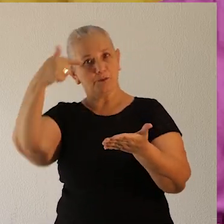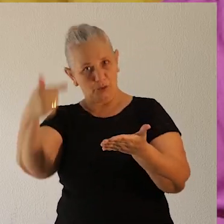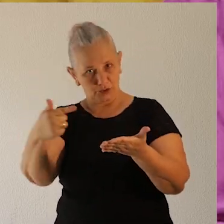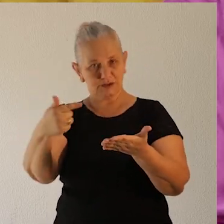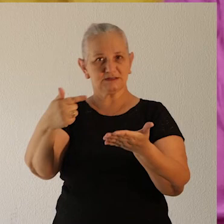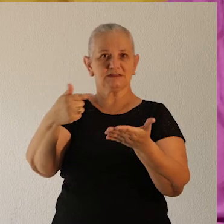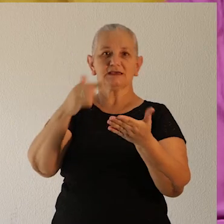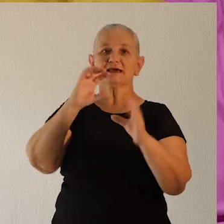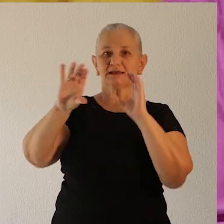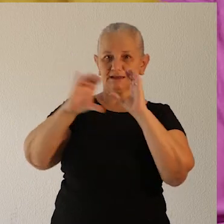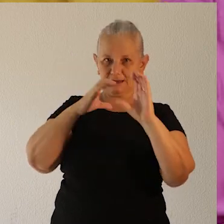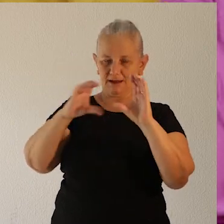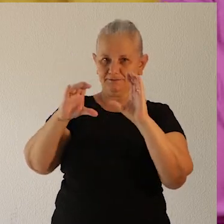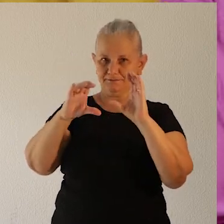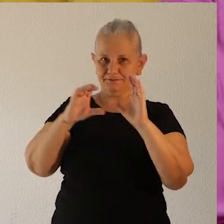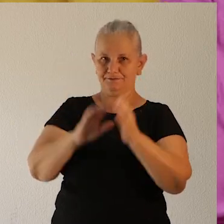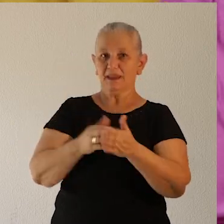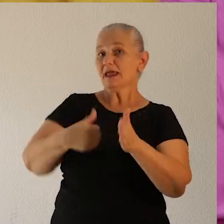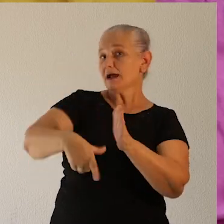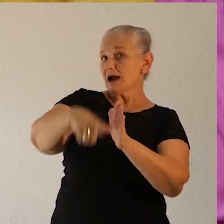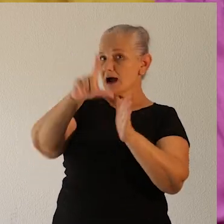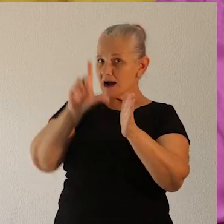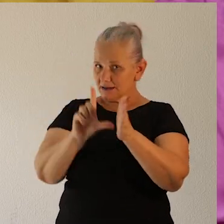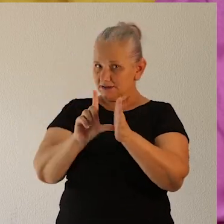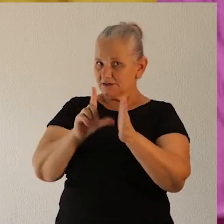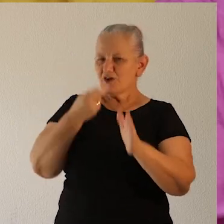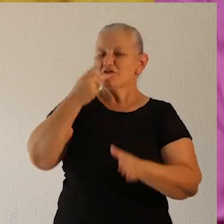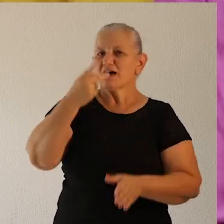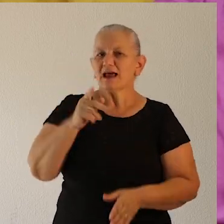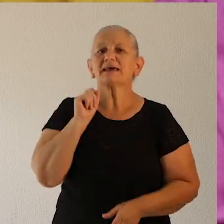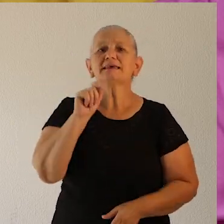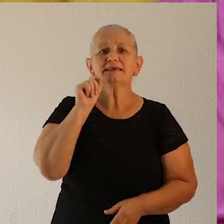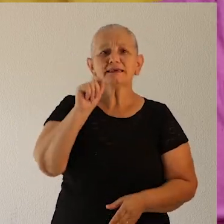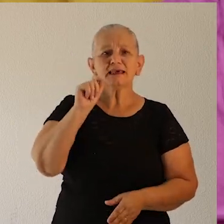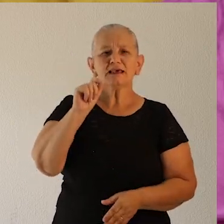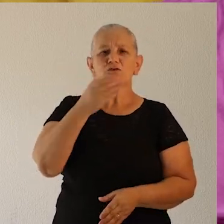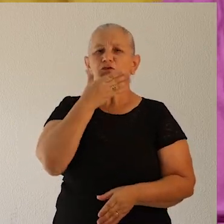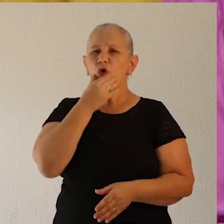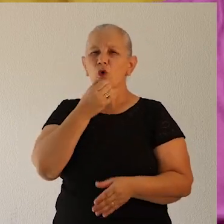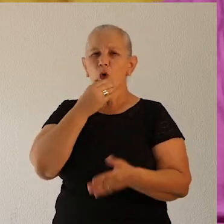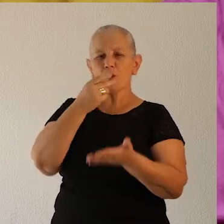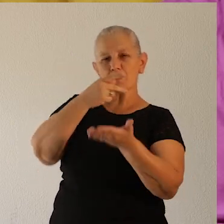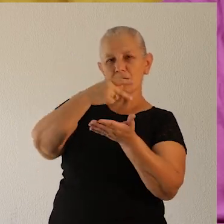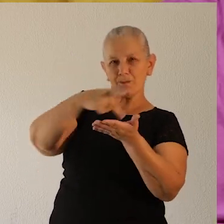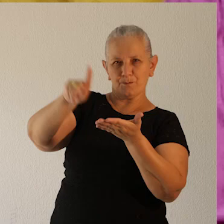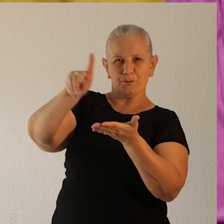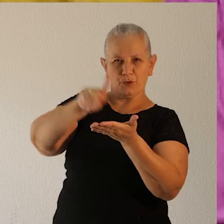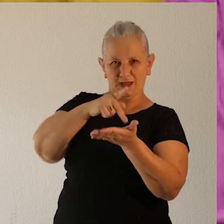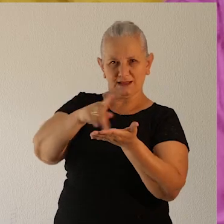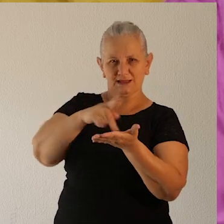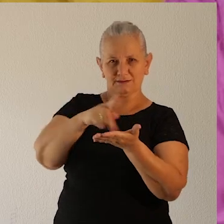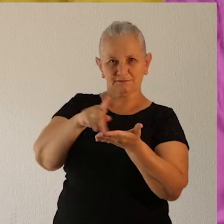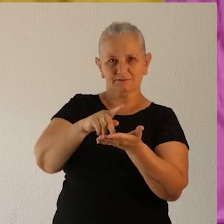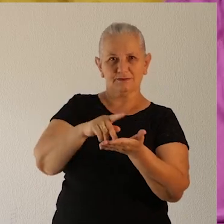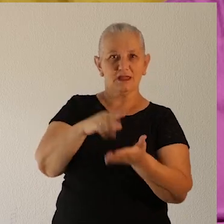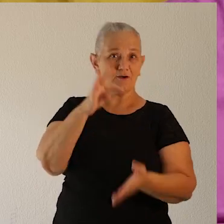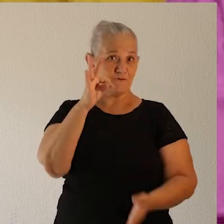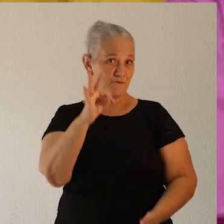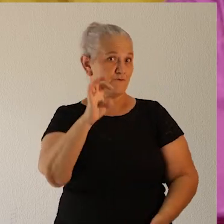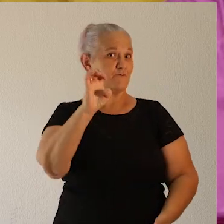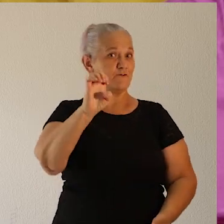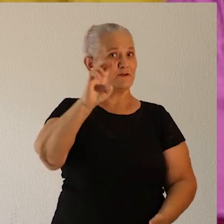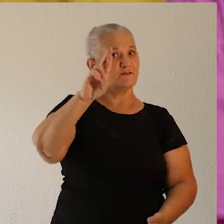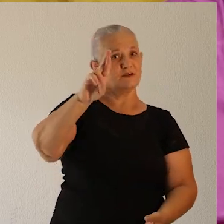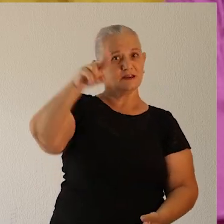leitura. Mas antes disso, também vou falar quem foi Fernando Pessoa e vou falar também um pouquinho do Eduardo Santana, né? Quem